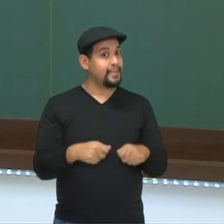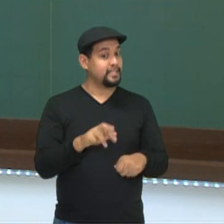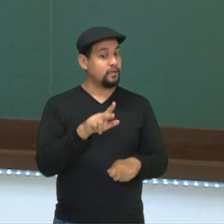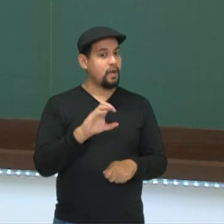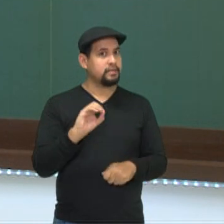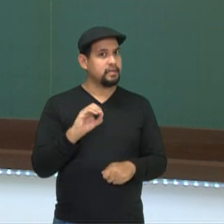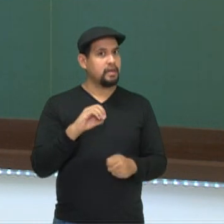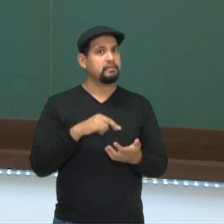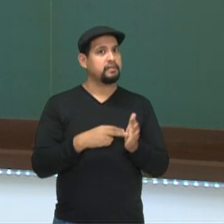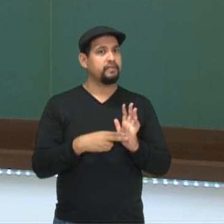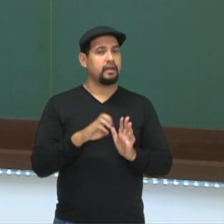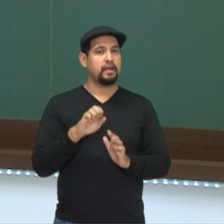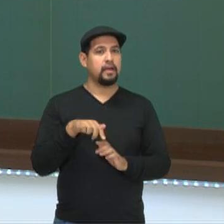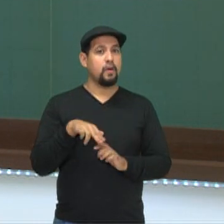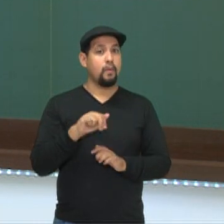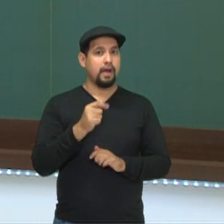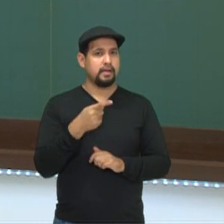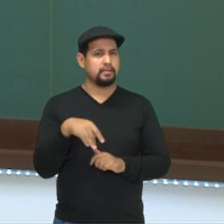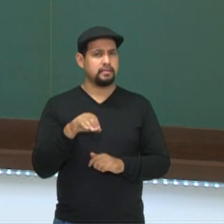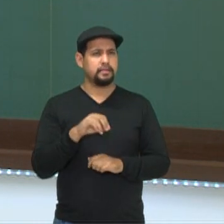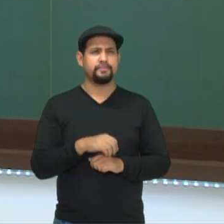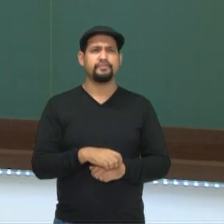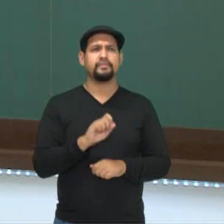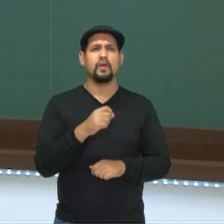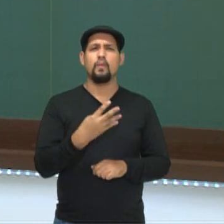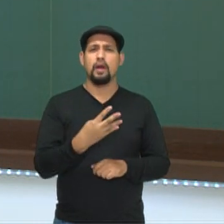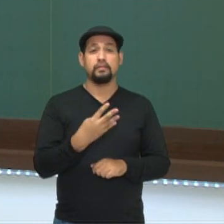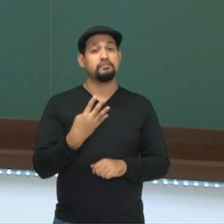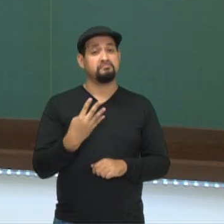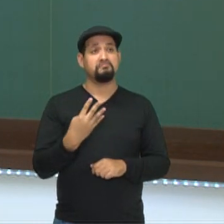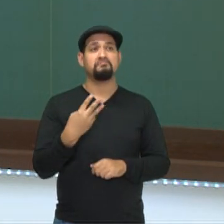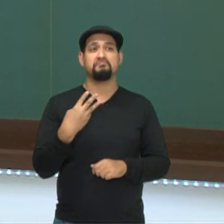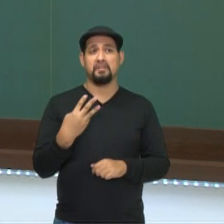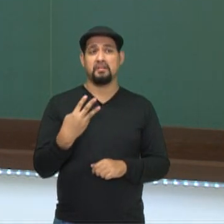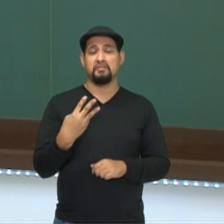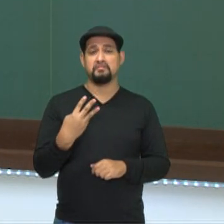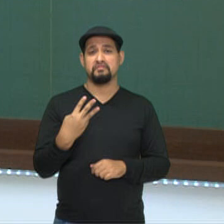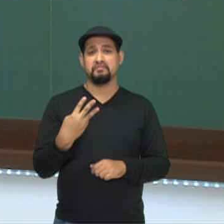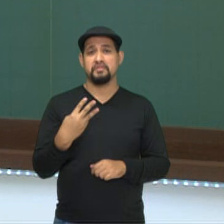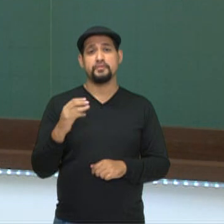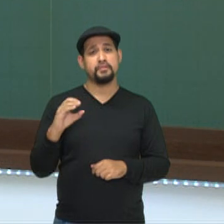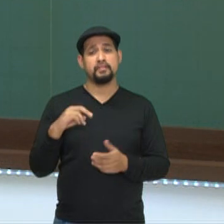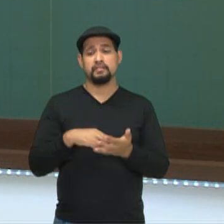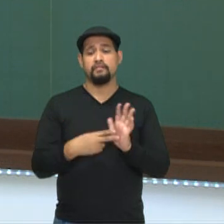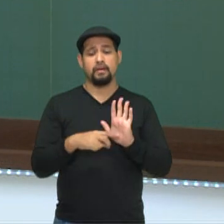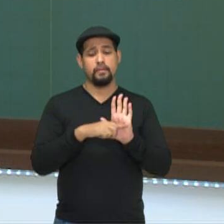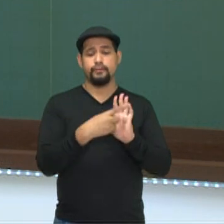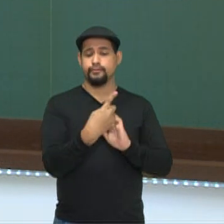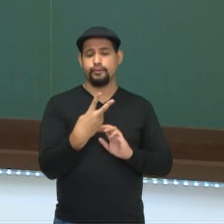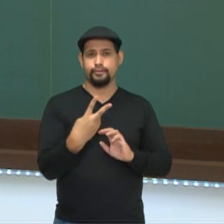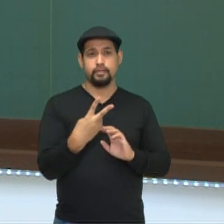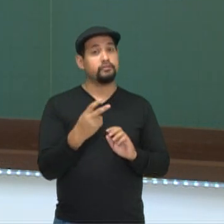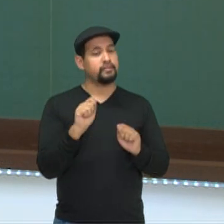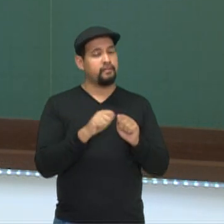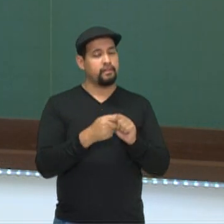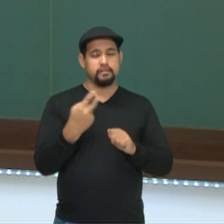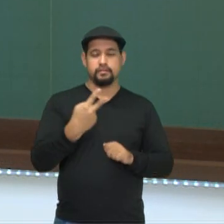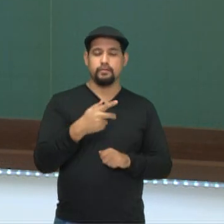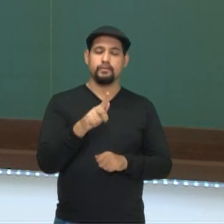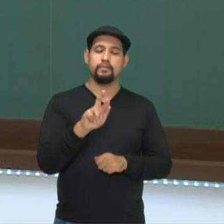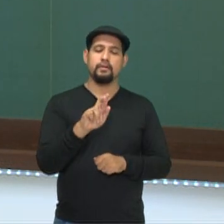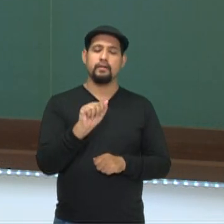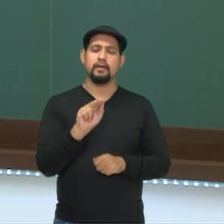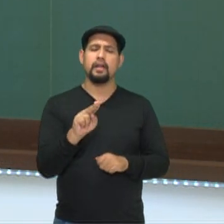é o a aqui? 4, o b, o 3 e o c, menos 12. Então, eu escrevi uma equação do segundo